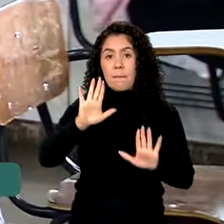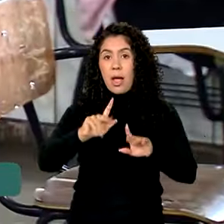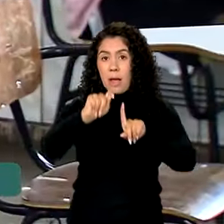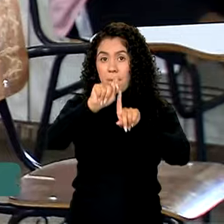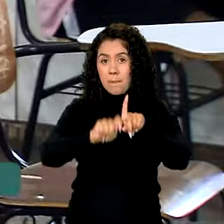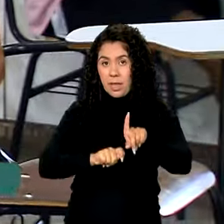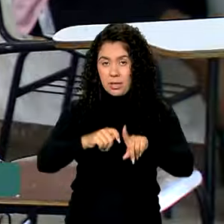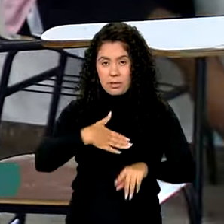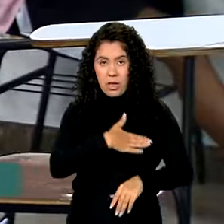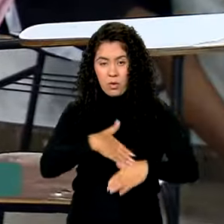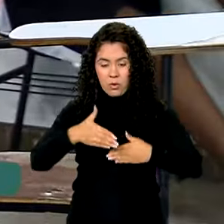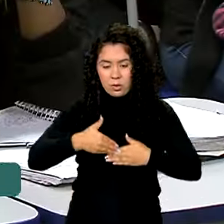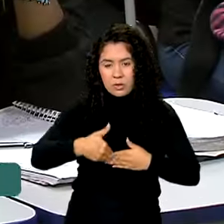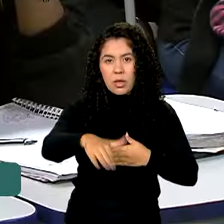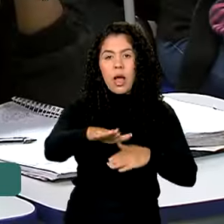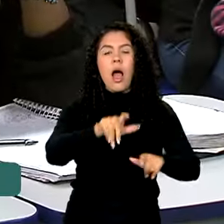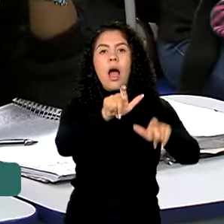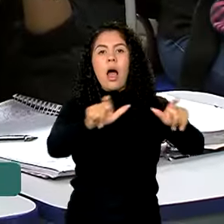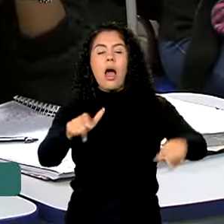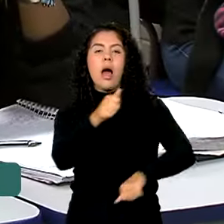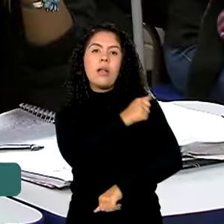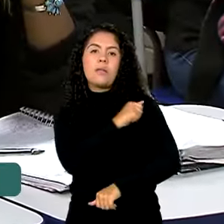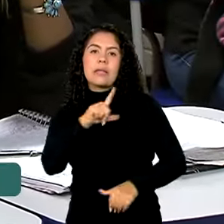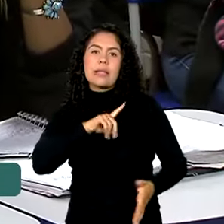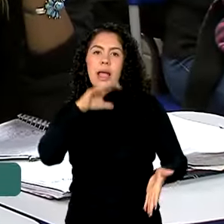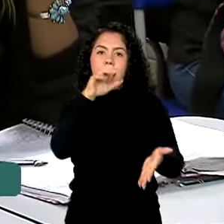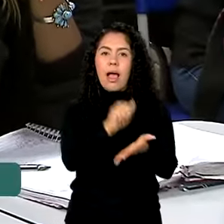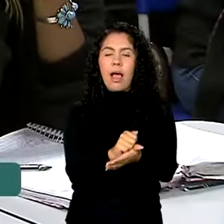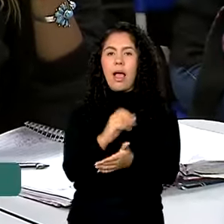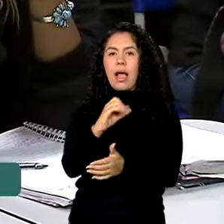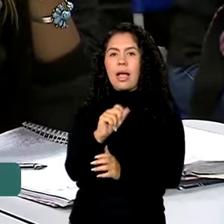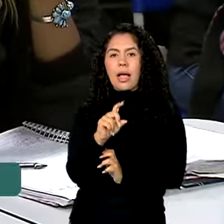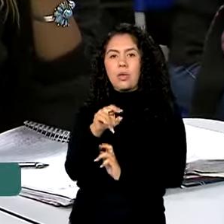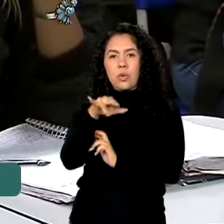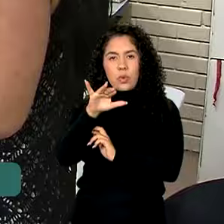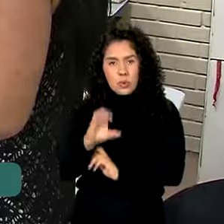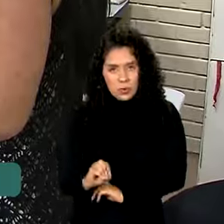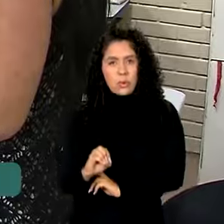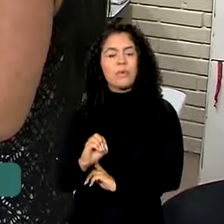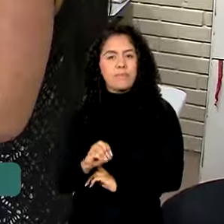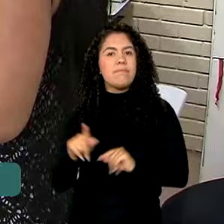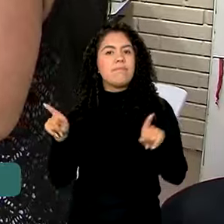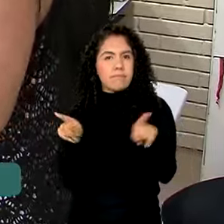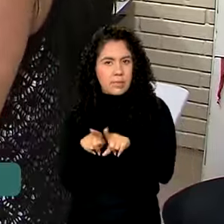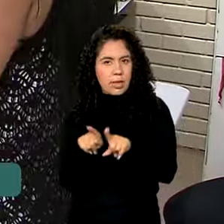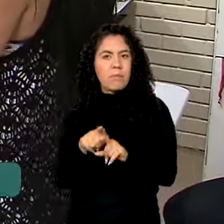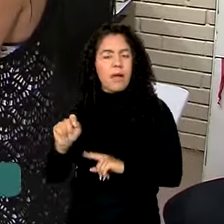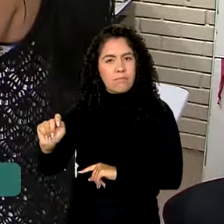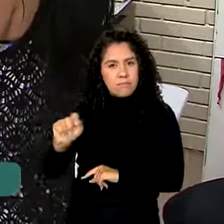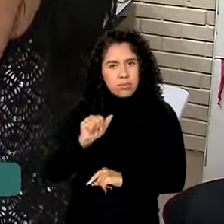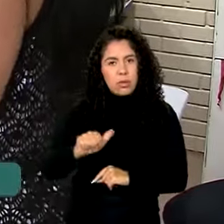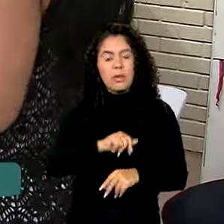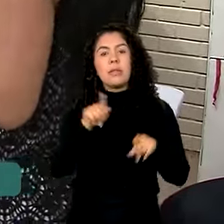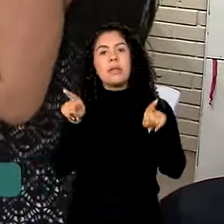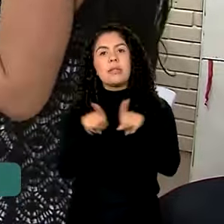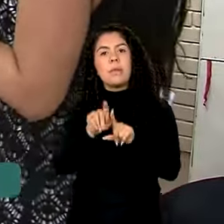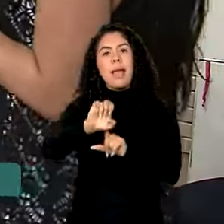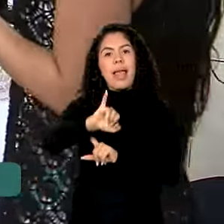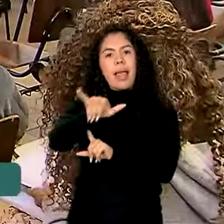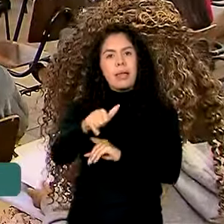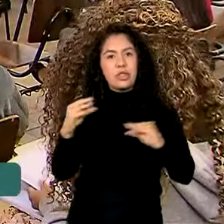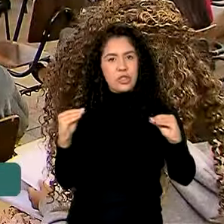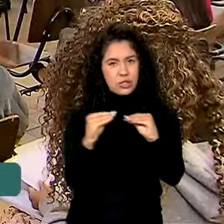com família inscrita no Cadastro Único para Programas Sociais do Governo Federal, o CadÚnico, e da Educação de Jovens e Adultos, o